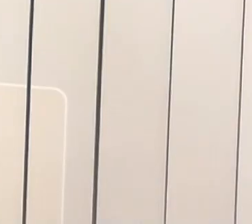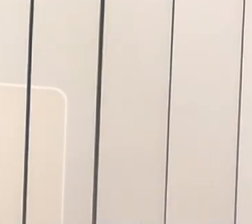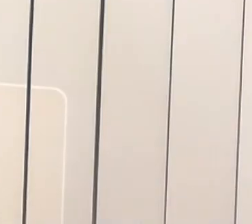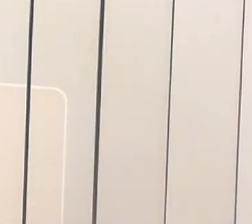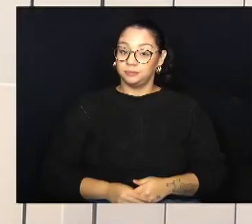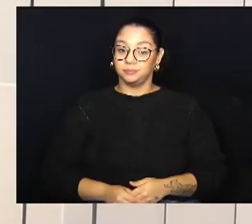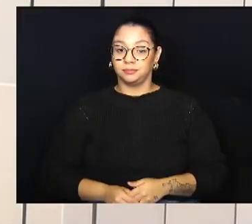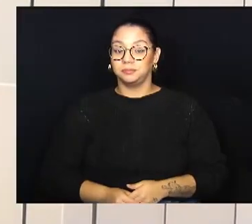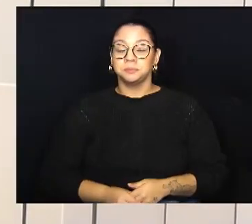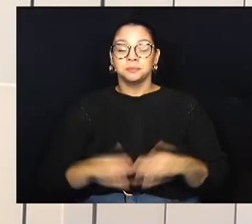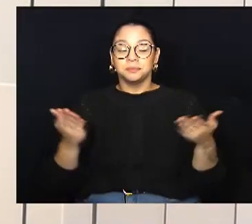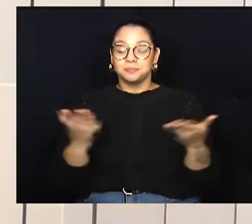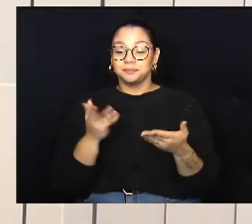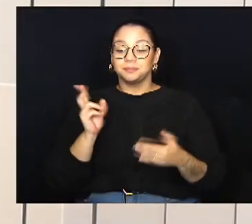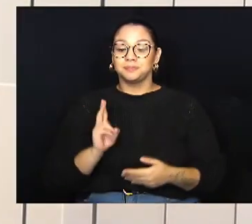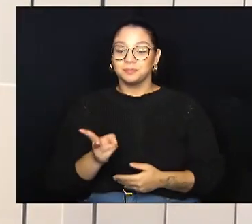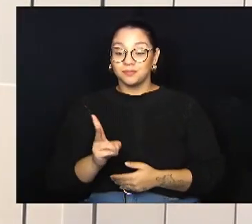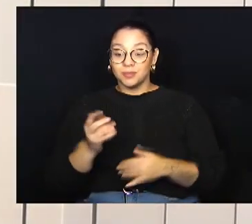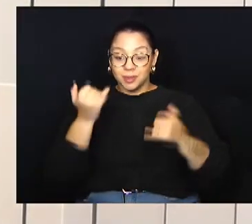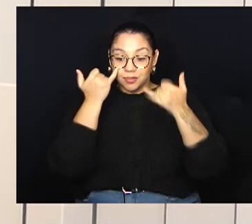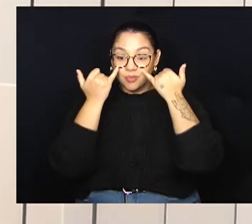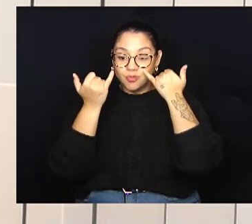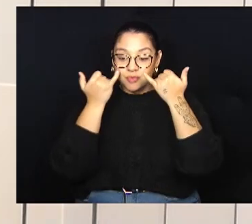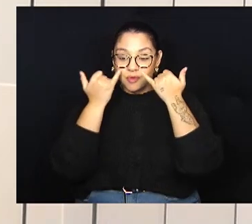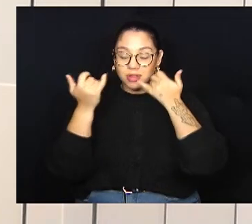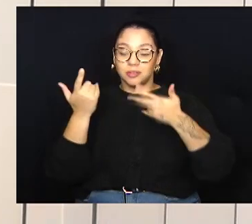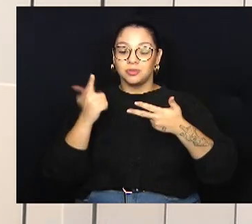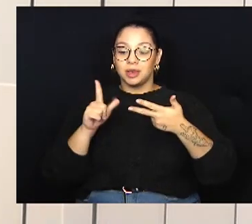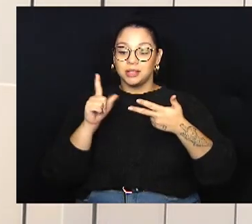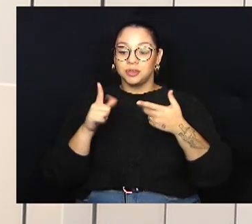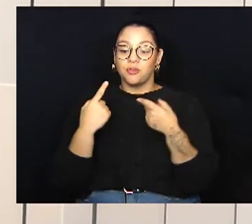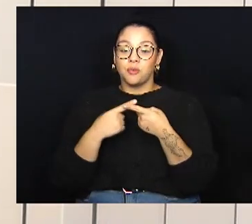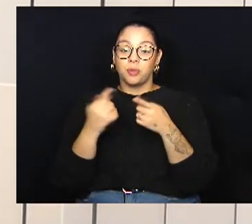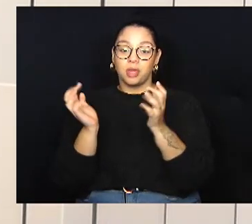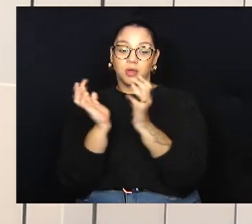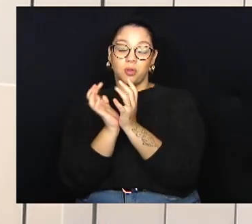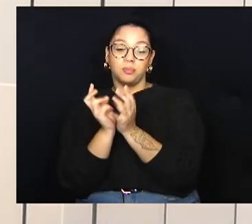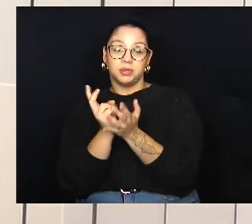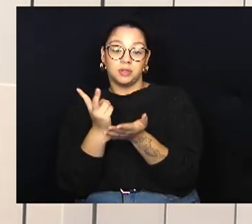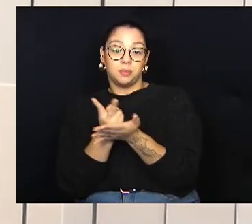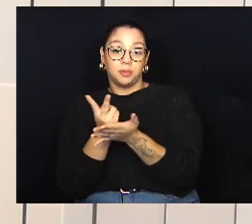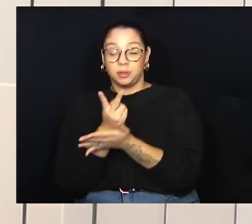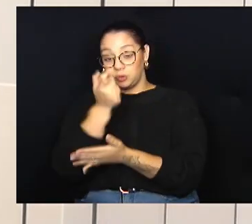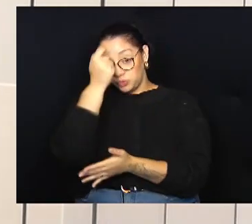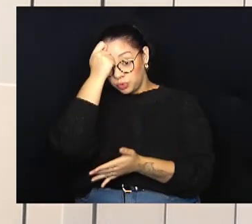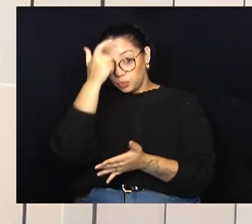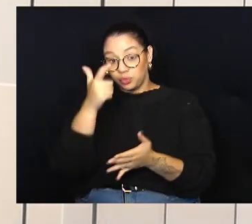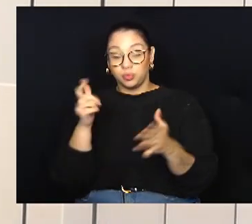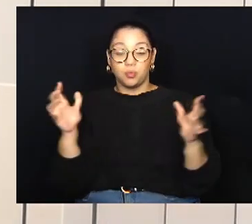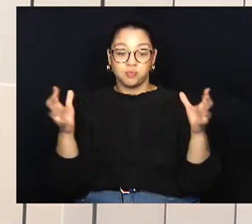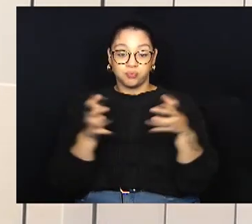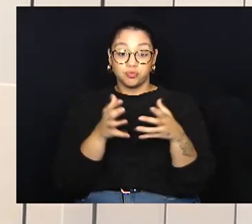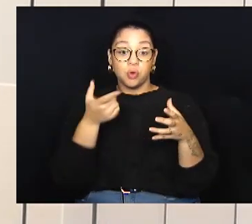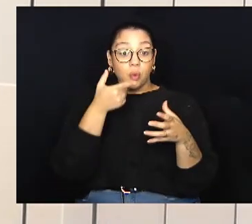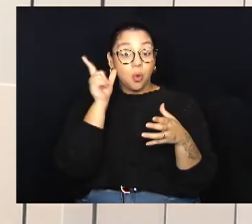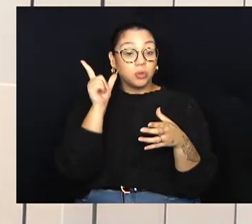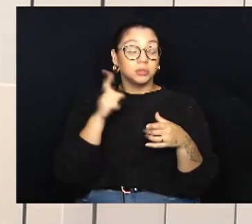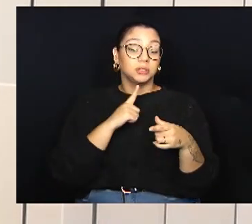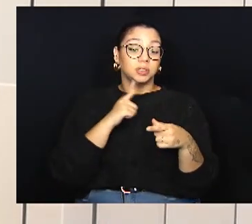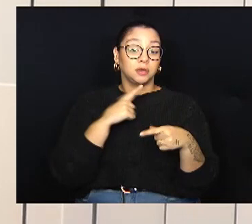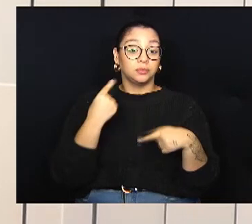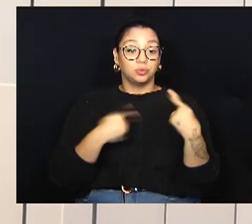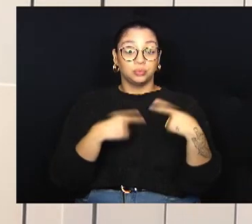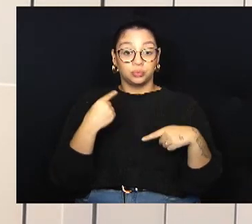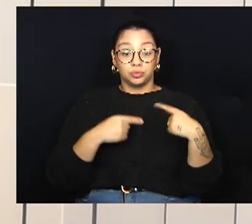A gente segue aqui com as notícias do Legislativo, porque a Comissão Permanente de Cultura se reuniu ontem e discutiu